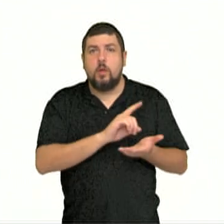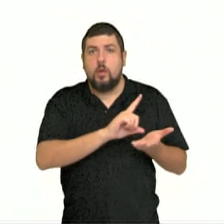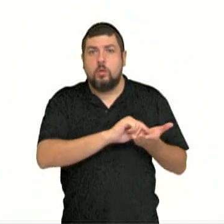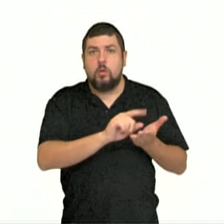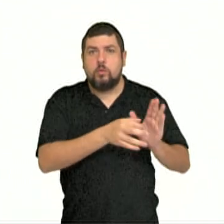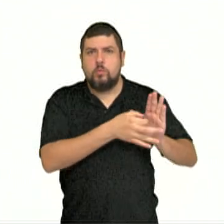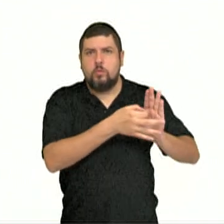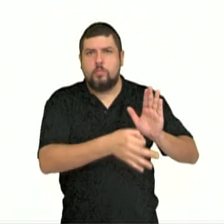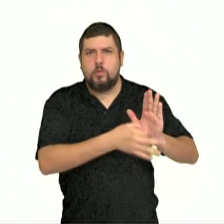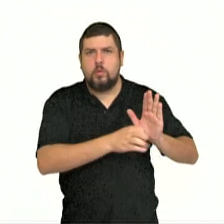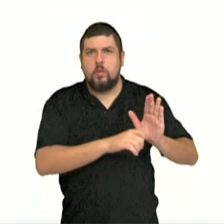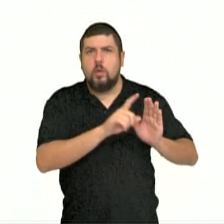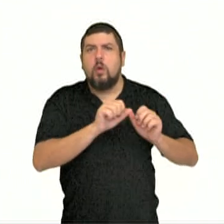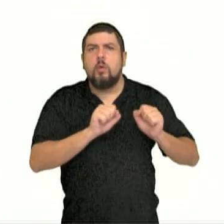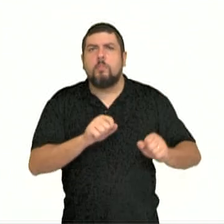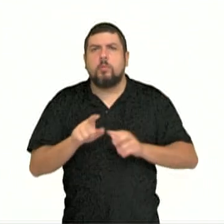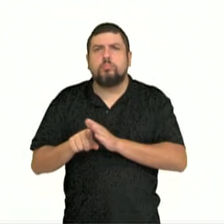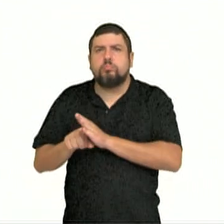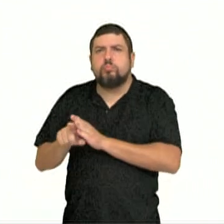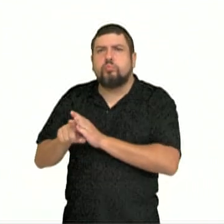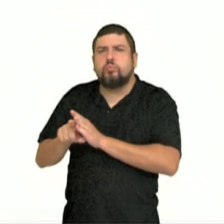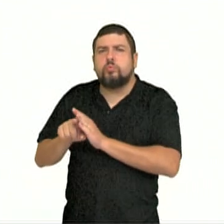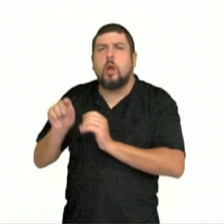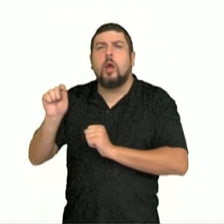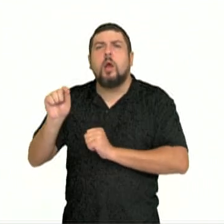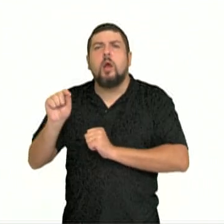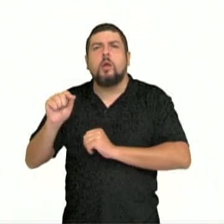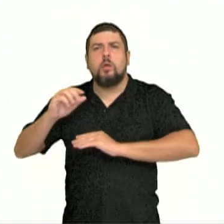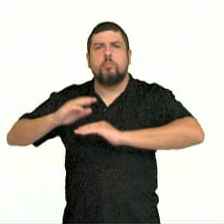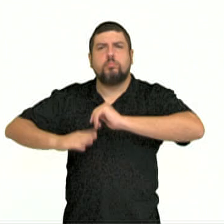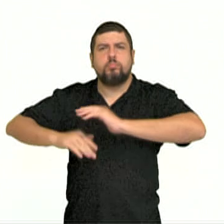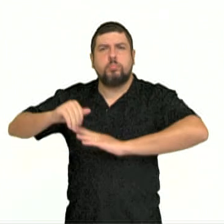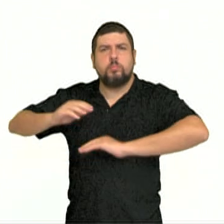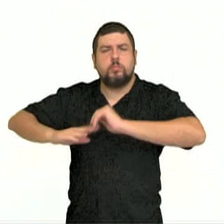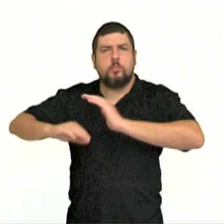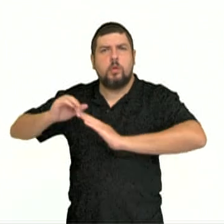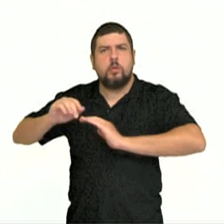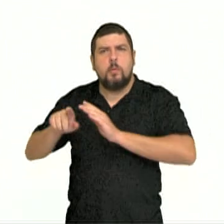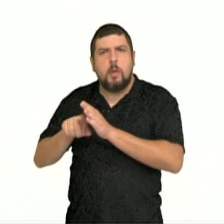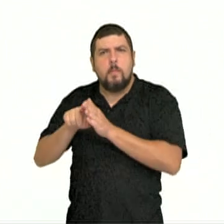fatos, ou seja, posso entrevistar um especialista de uma determinada área e,